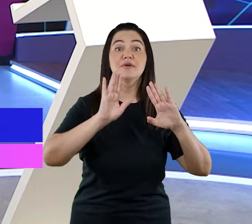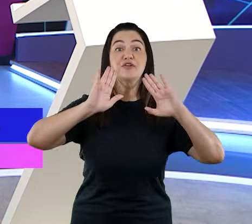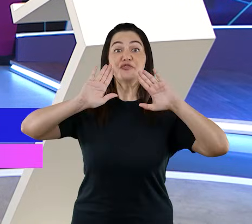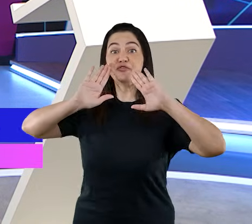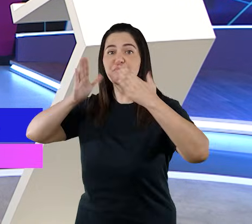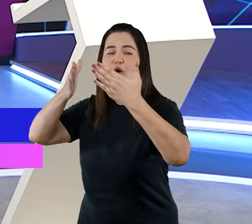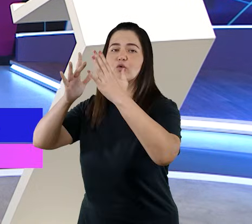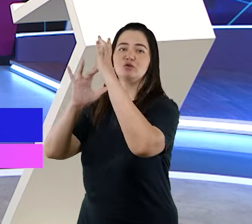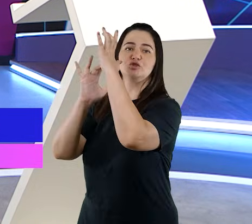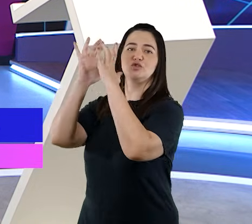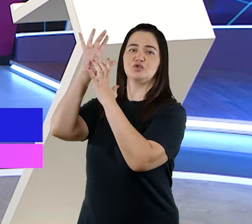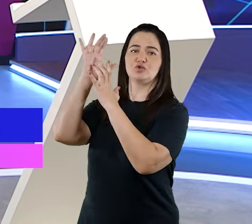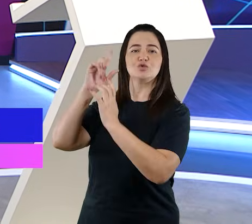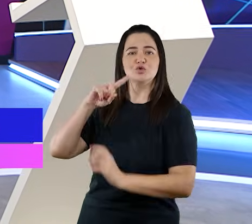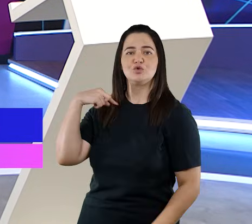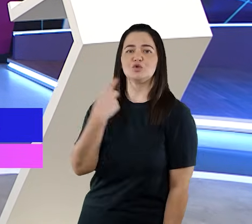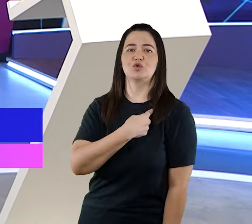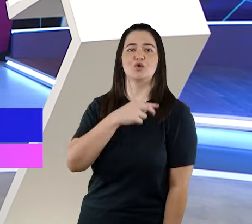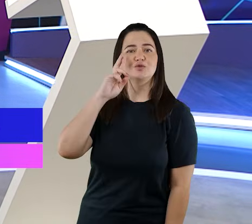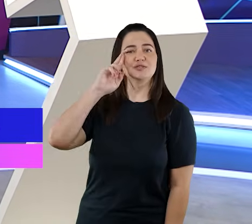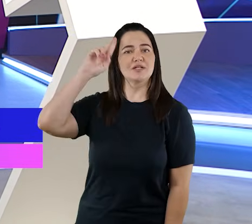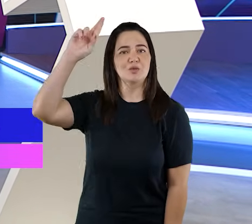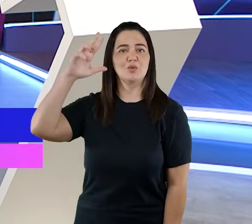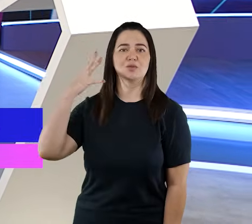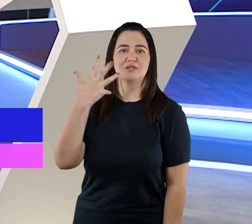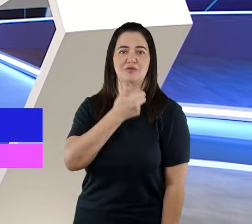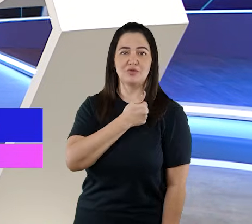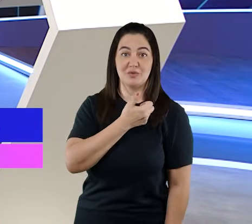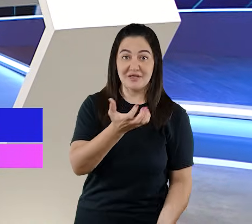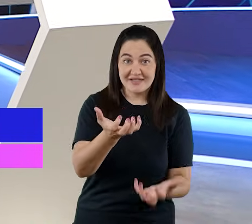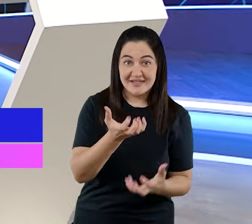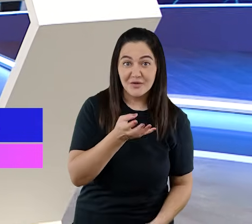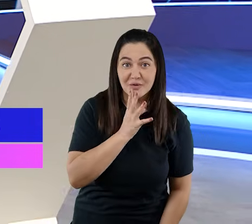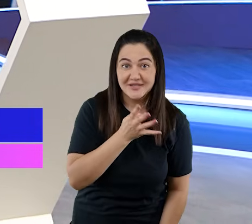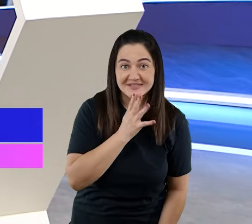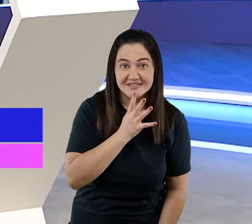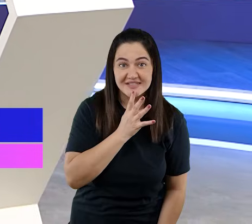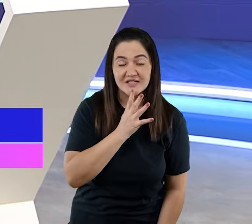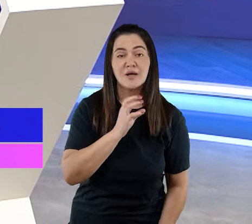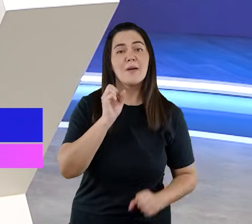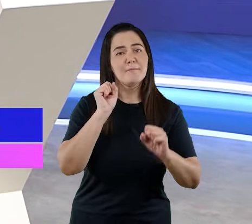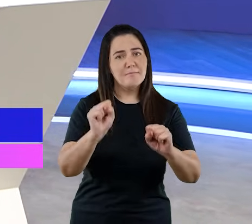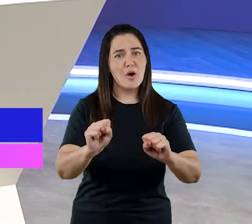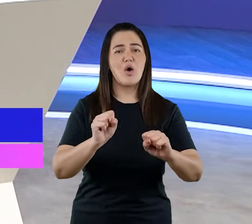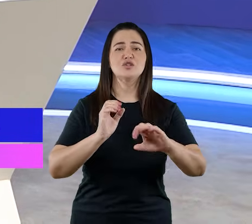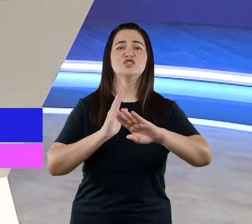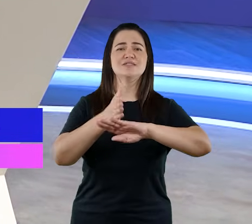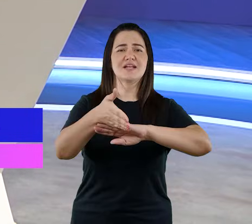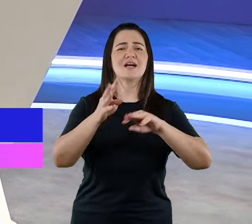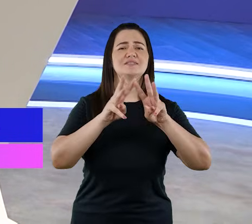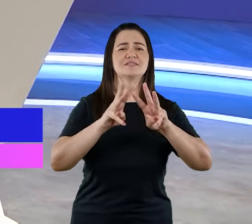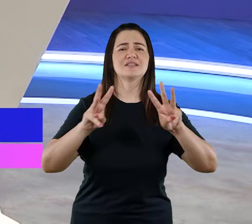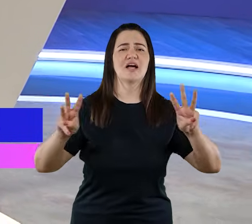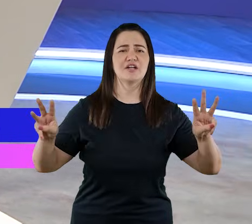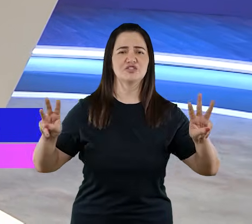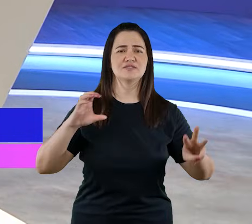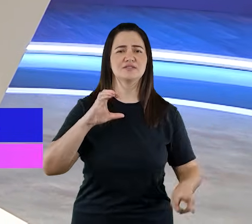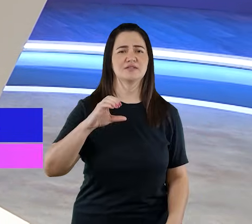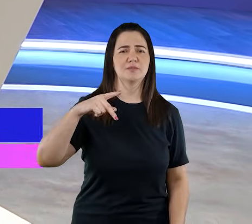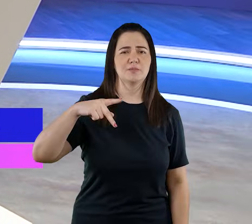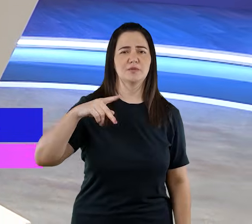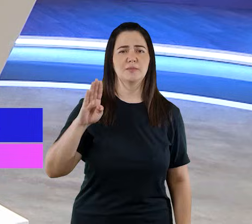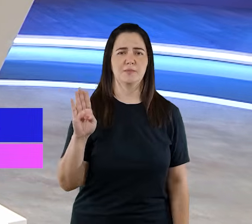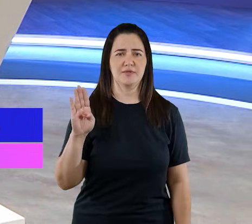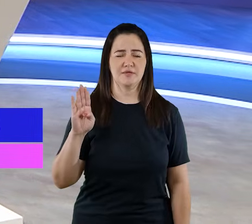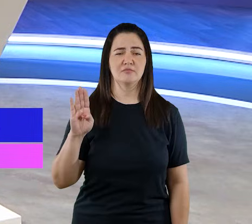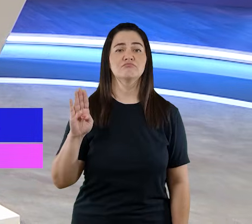Jesus, o nosso Senhor e Salvador. Se você quer conhecer esses livros e comprar um desses livros, eu te recomendo ir no site da Casa Publicadora